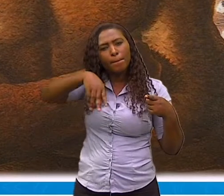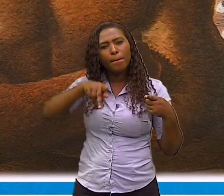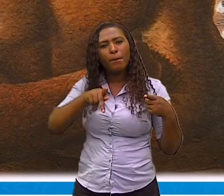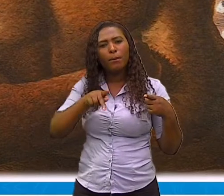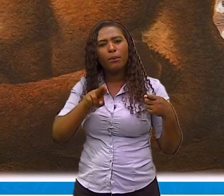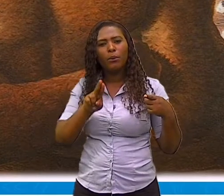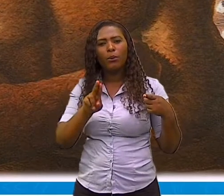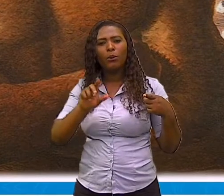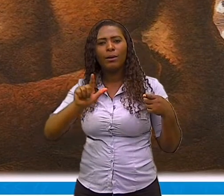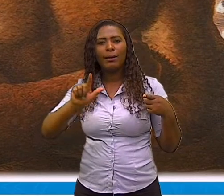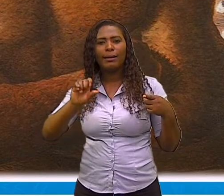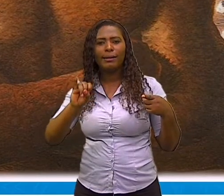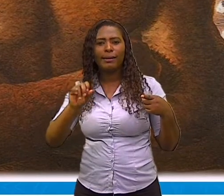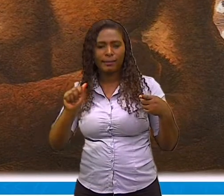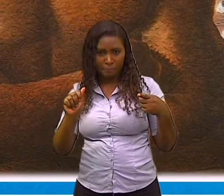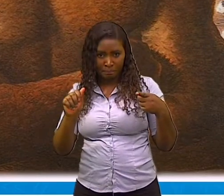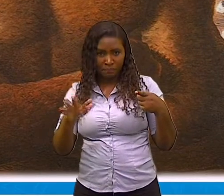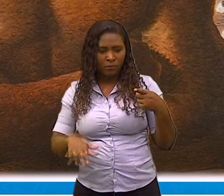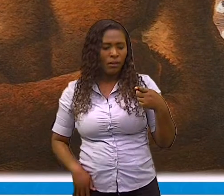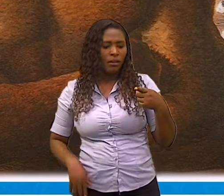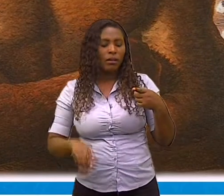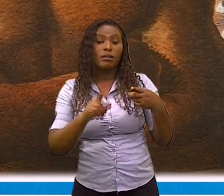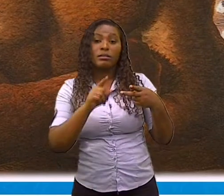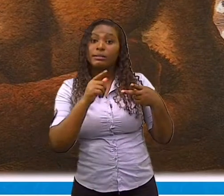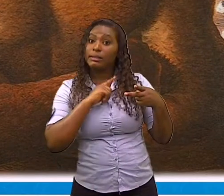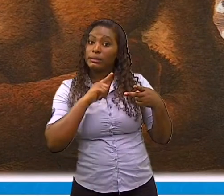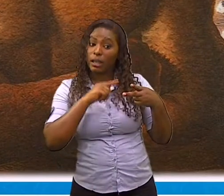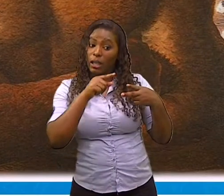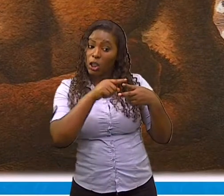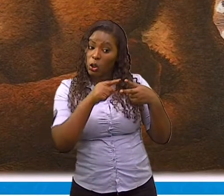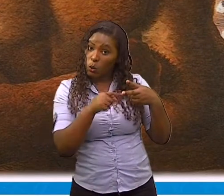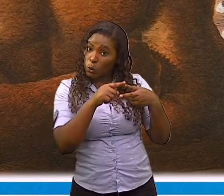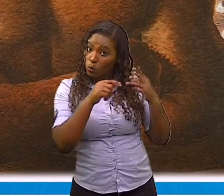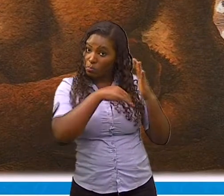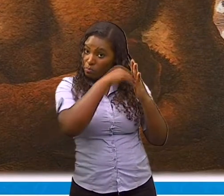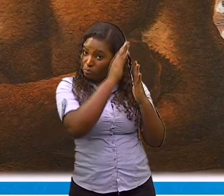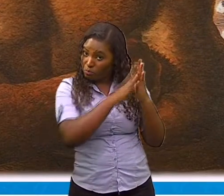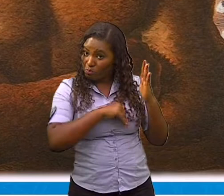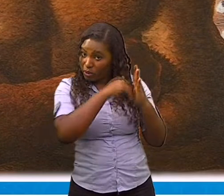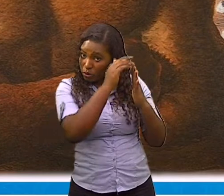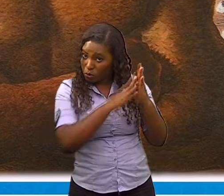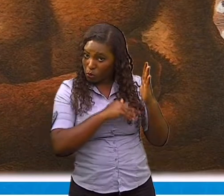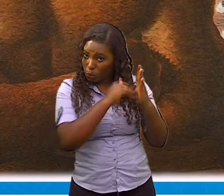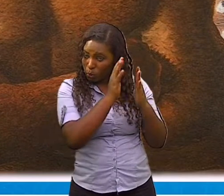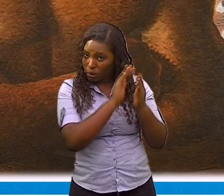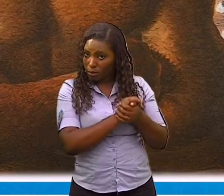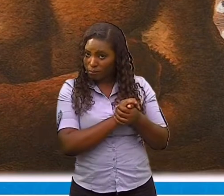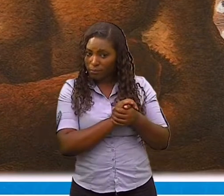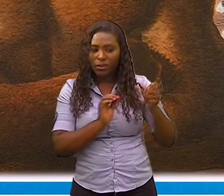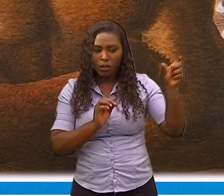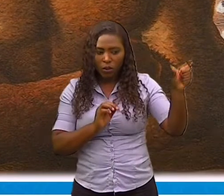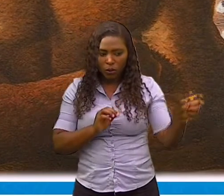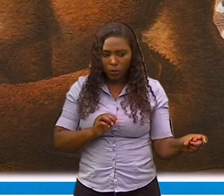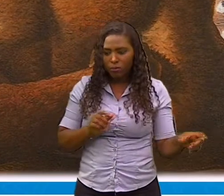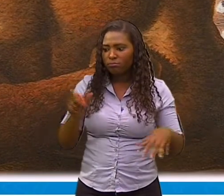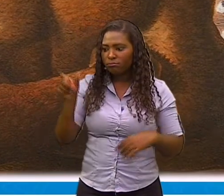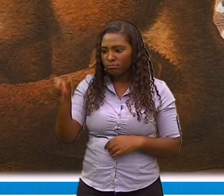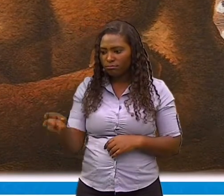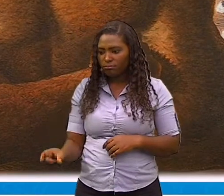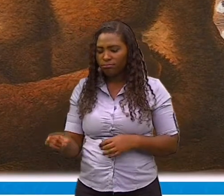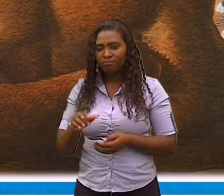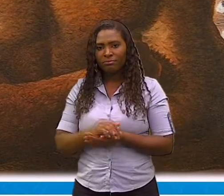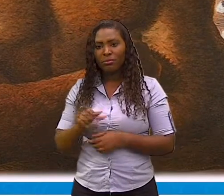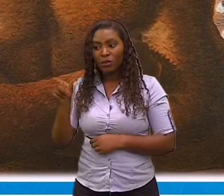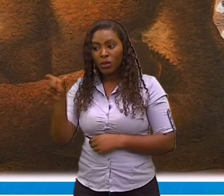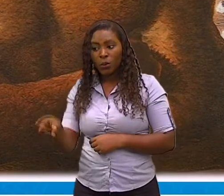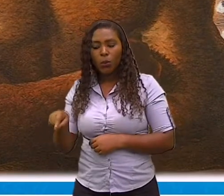Pampulha, viu 2 obras. Uma obra de 2 artistas, de Portinari, que está